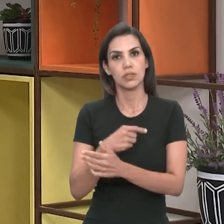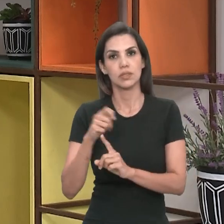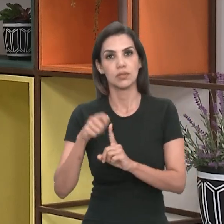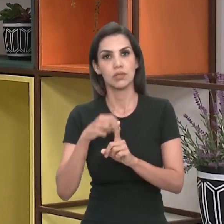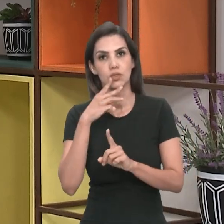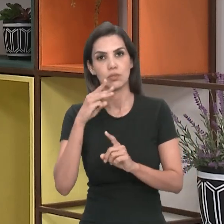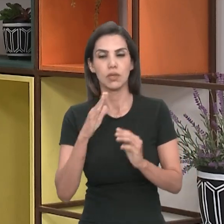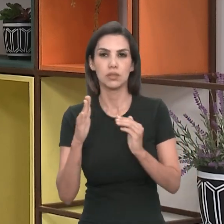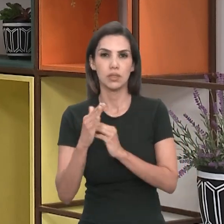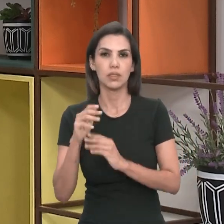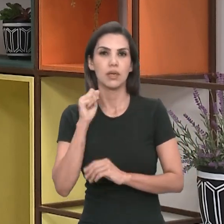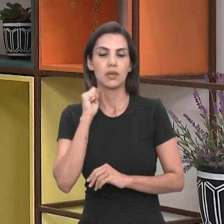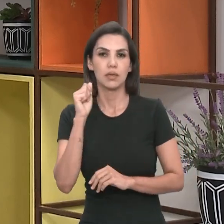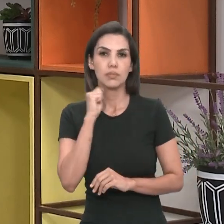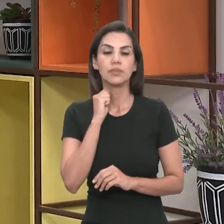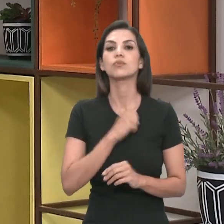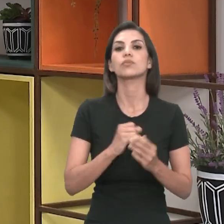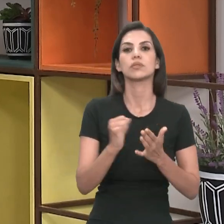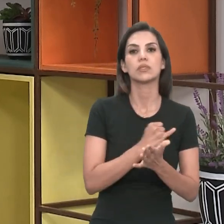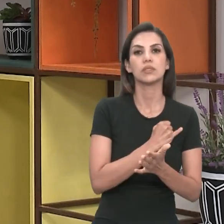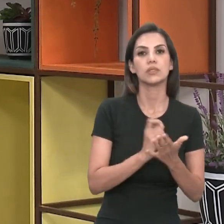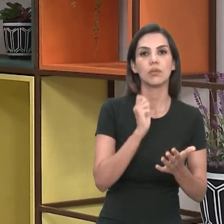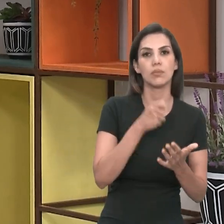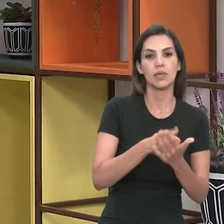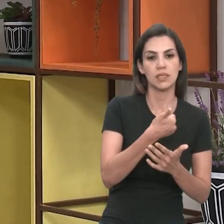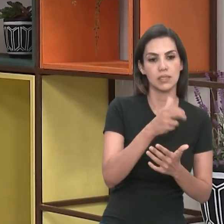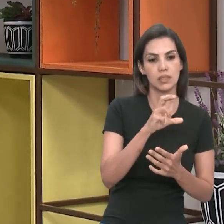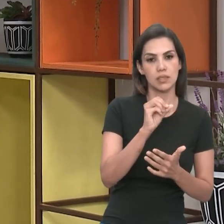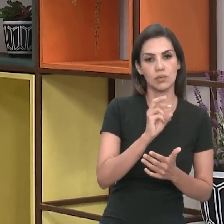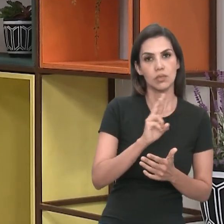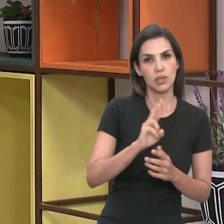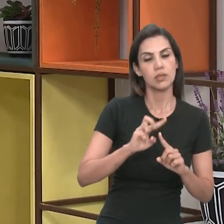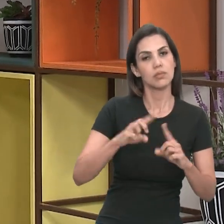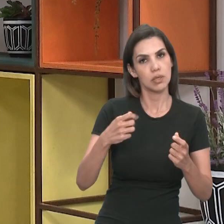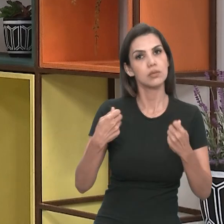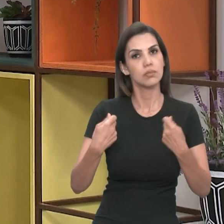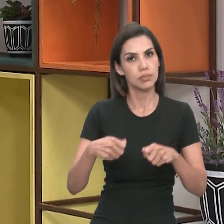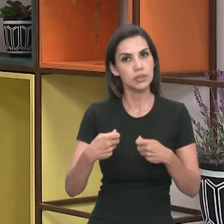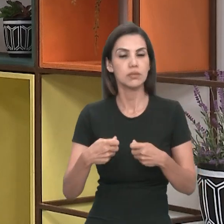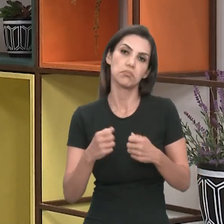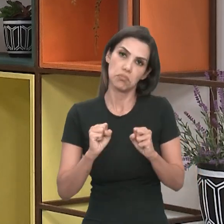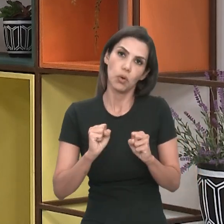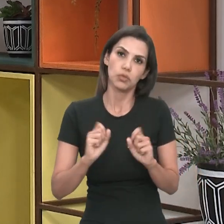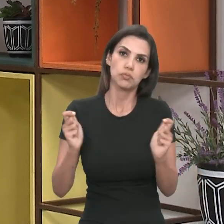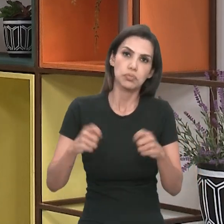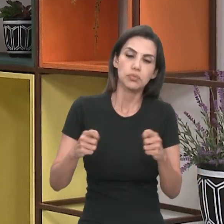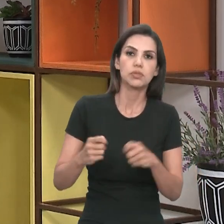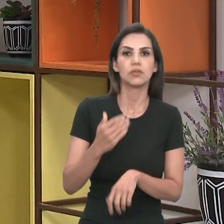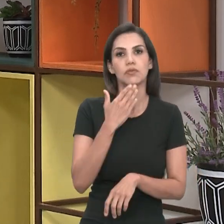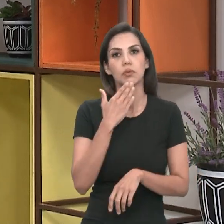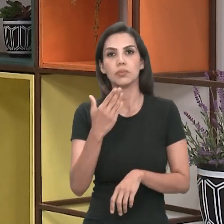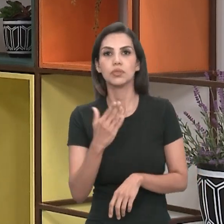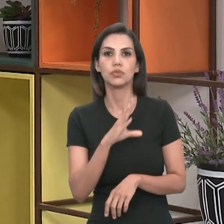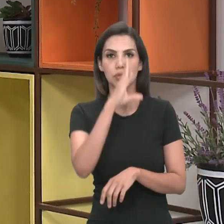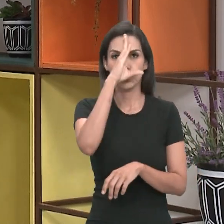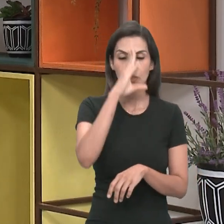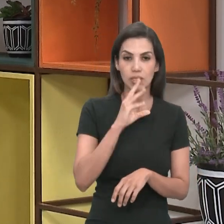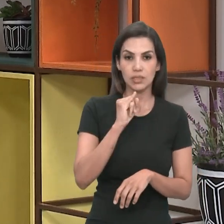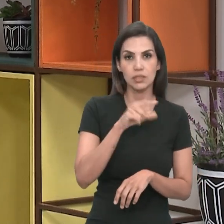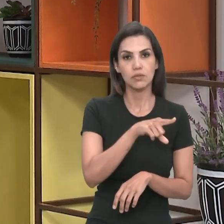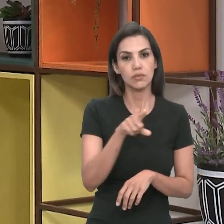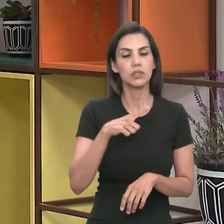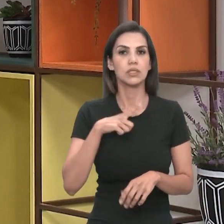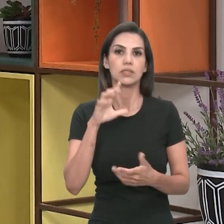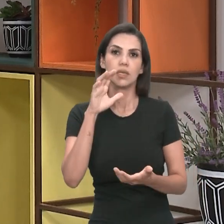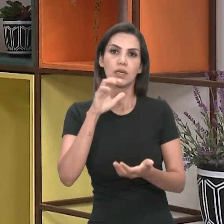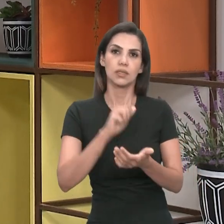abril. As inscrições custam R$ 150, mas é possível solicitar a isenção do pagamento caso o candidato tenha cadastro